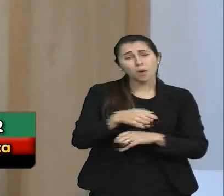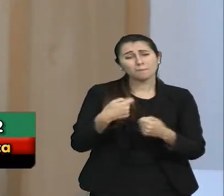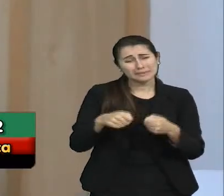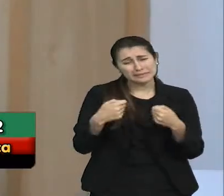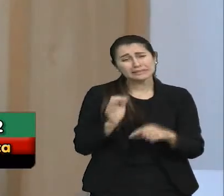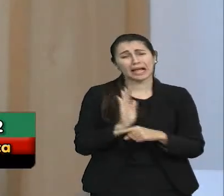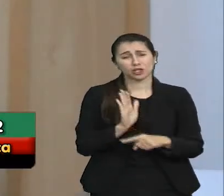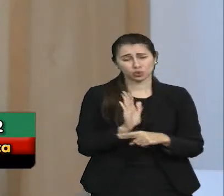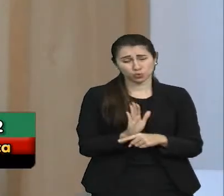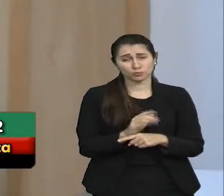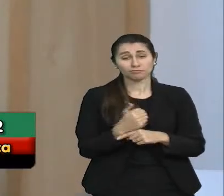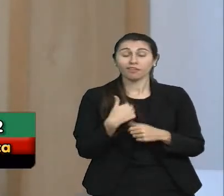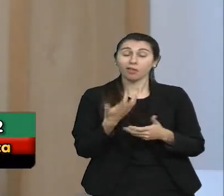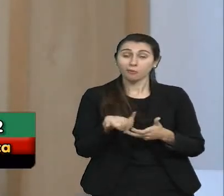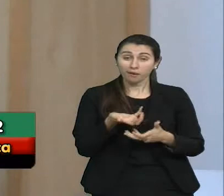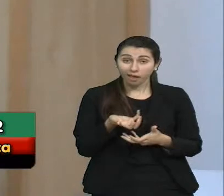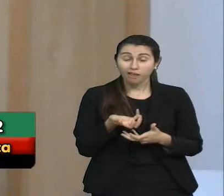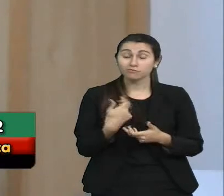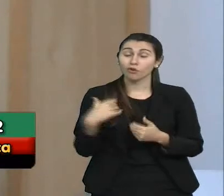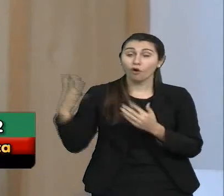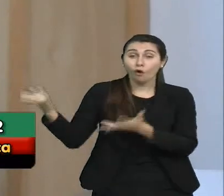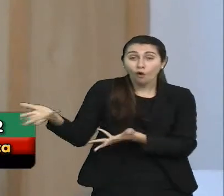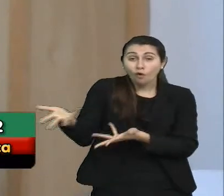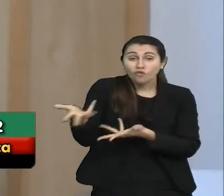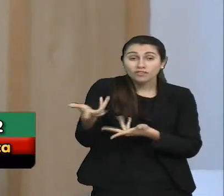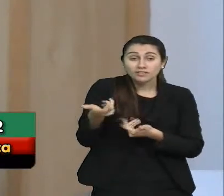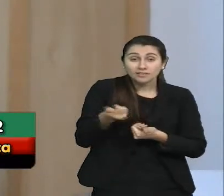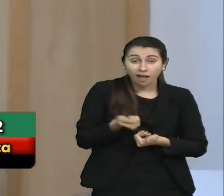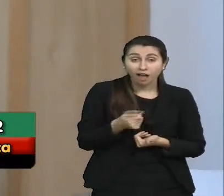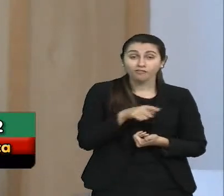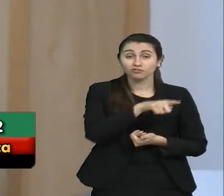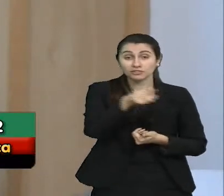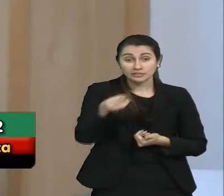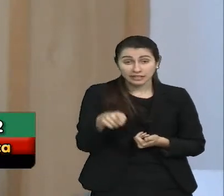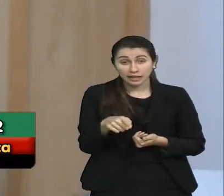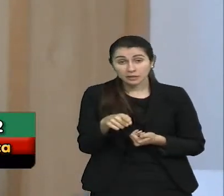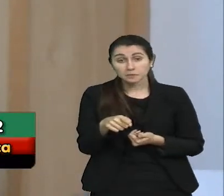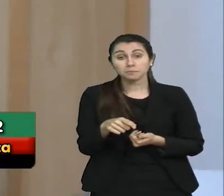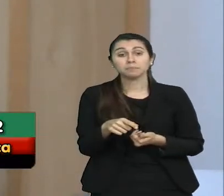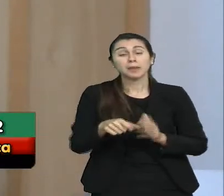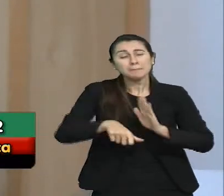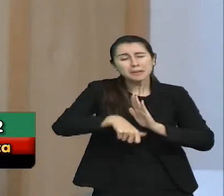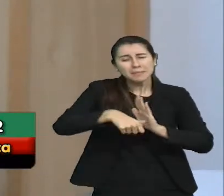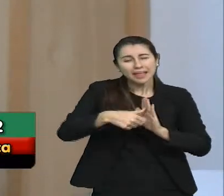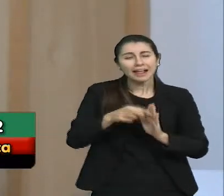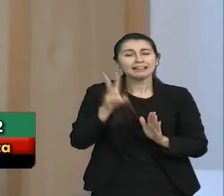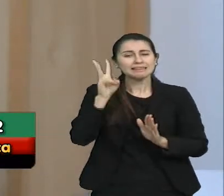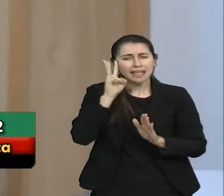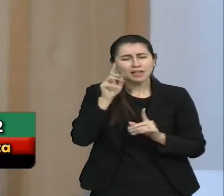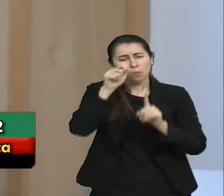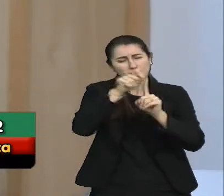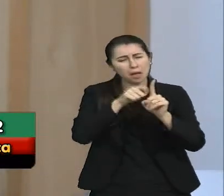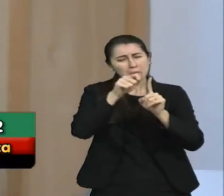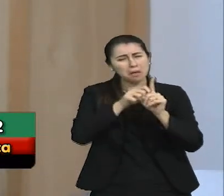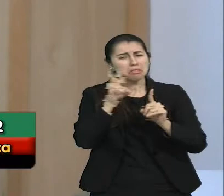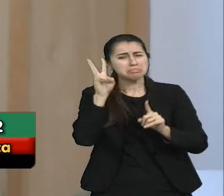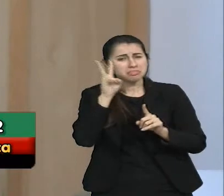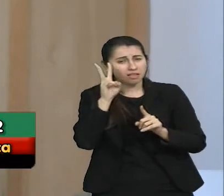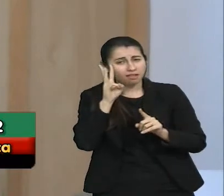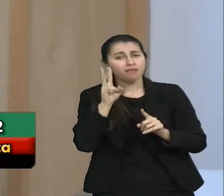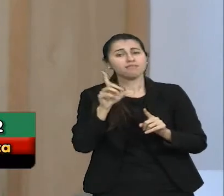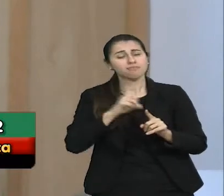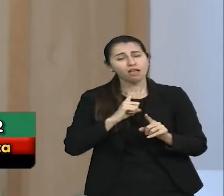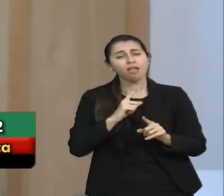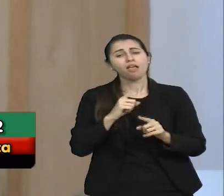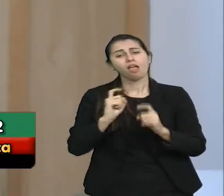de convidar vocês que toda a primeira terça-feira de cada mês nós temos essa reunião com a população em